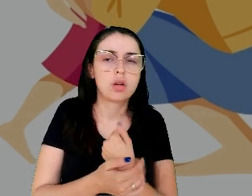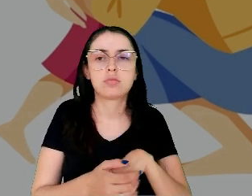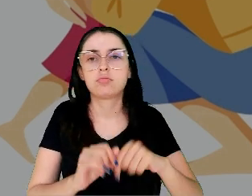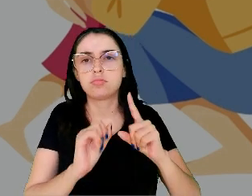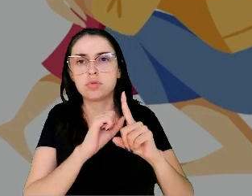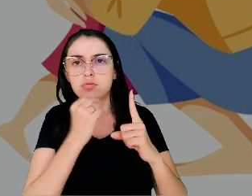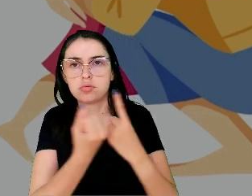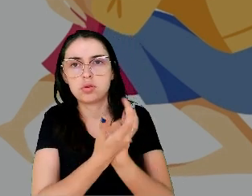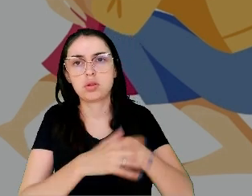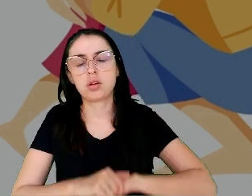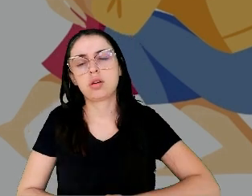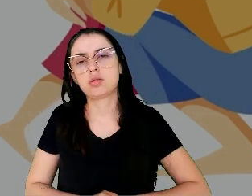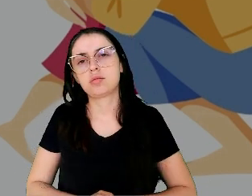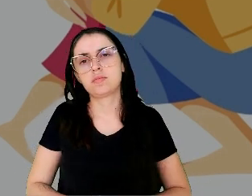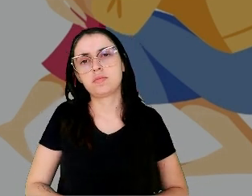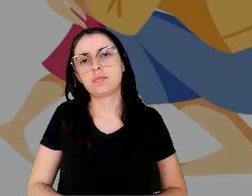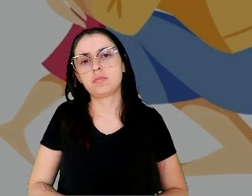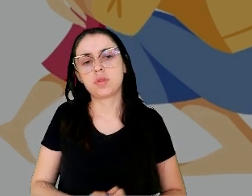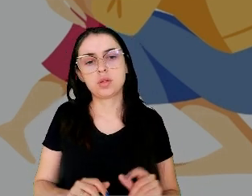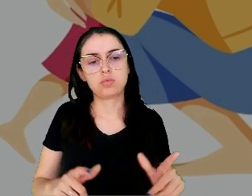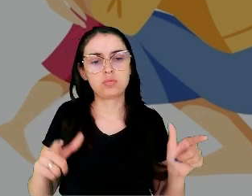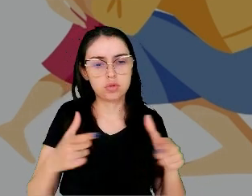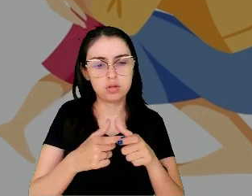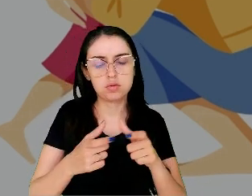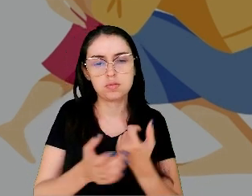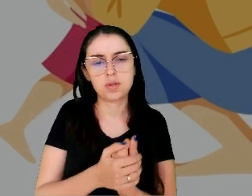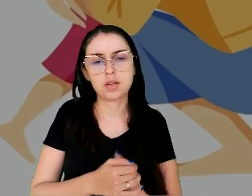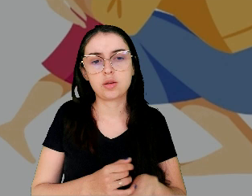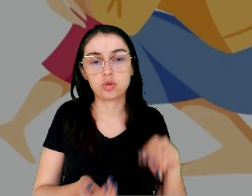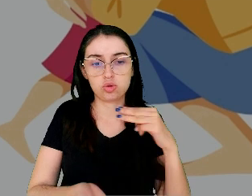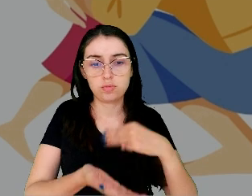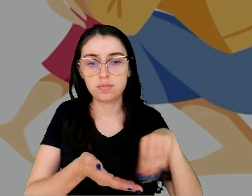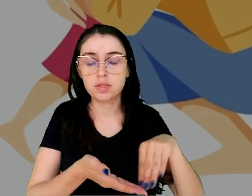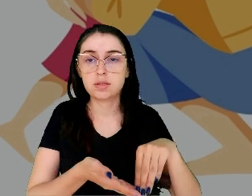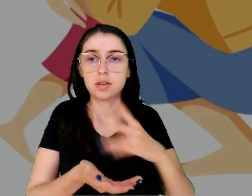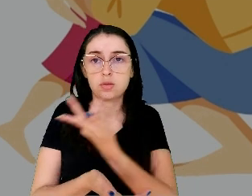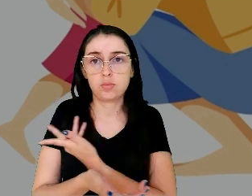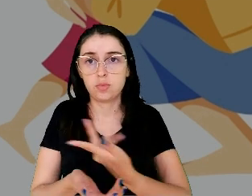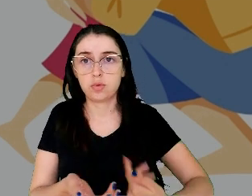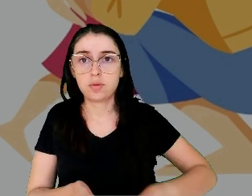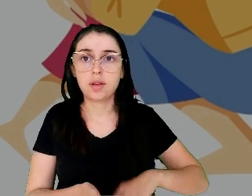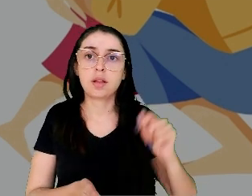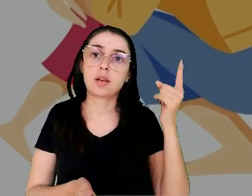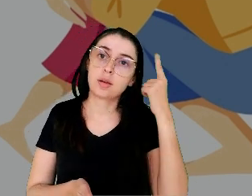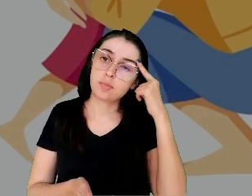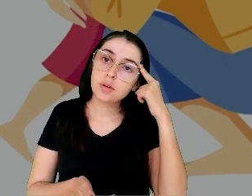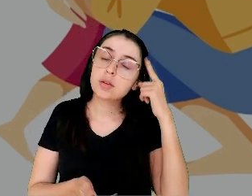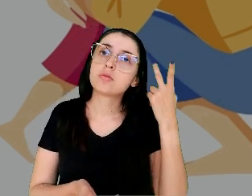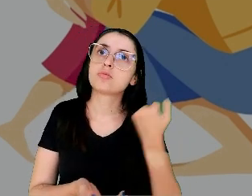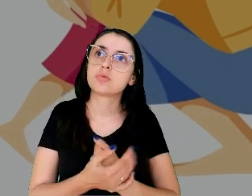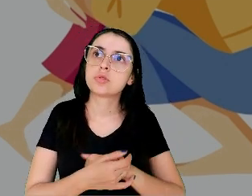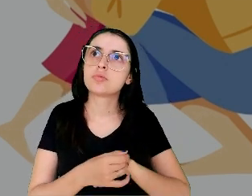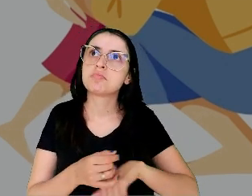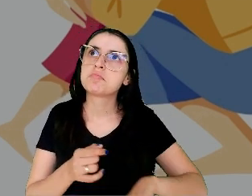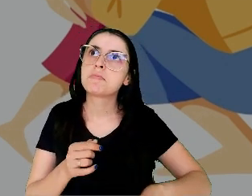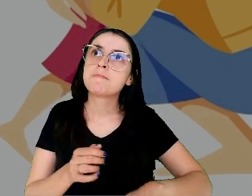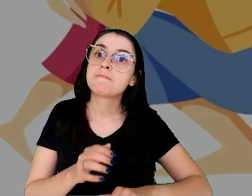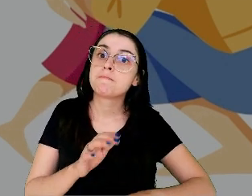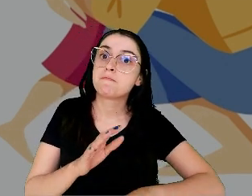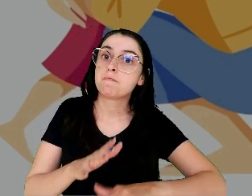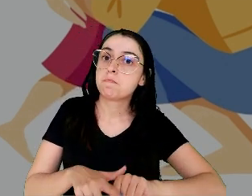sociedade, formada por membros do Ministério Público, lembrando que somos mais de 13